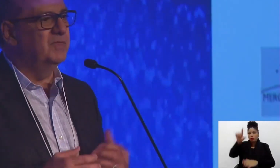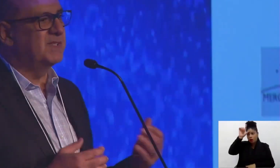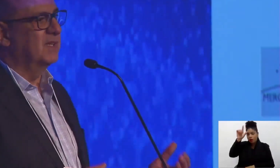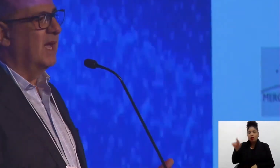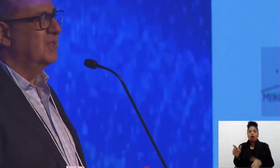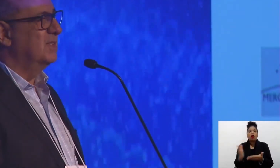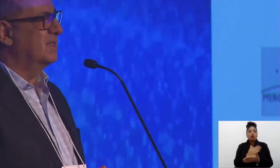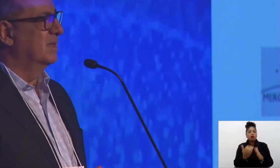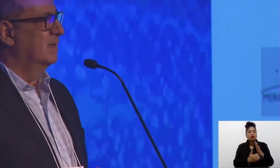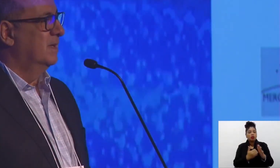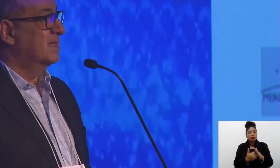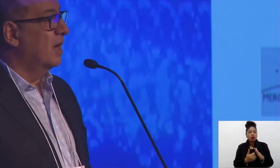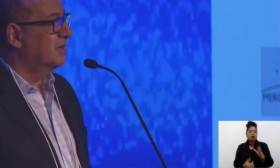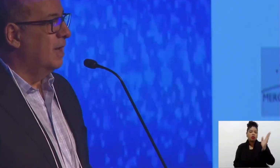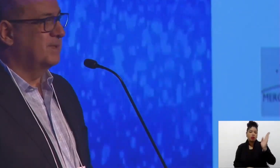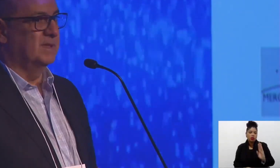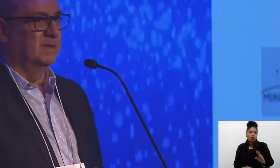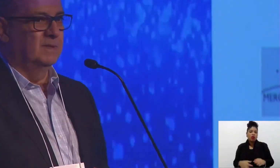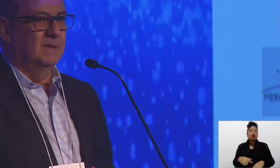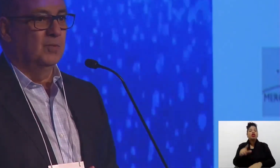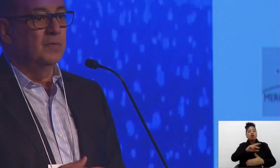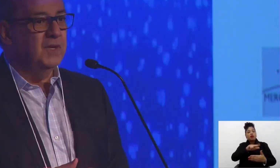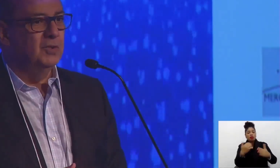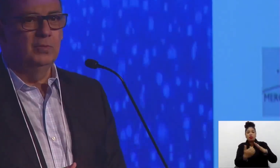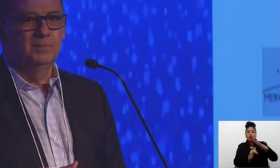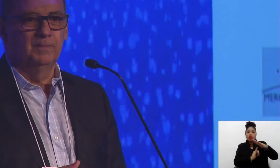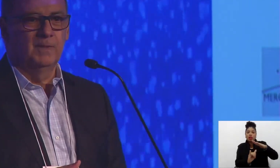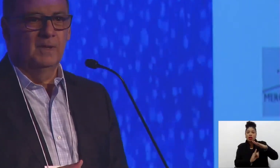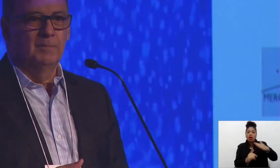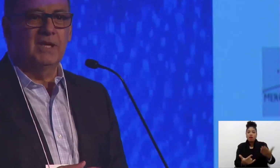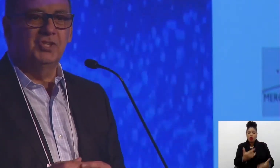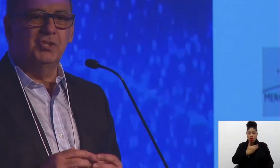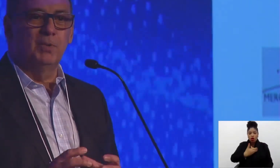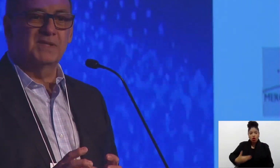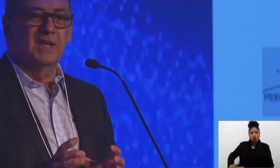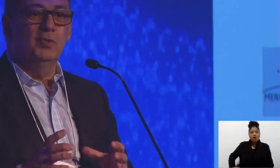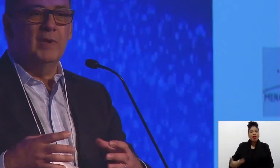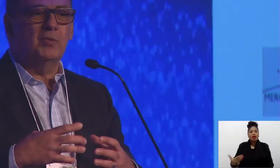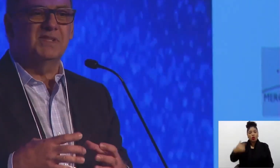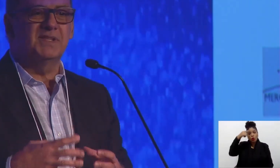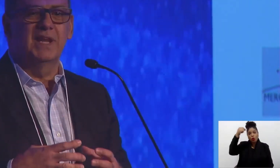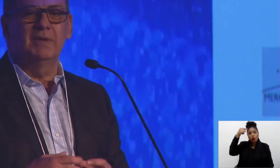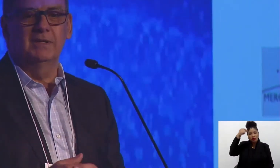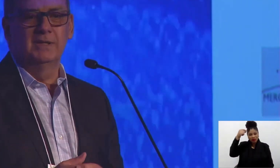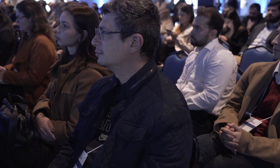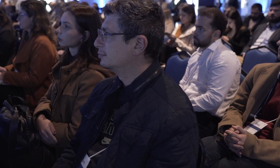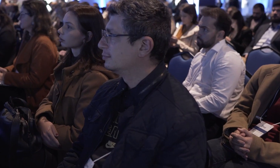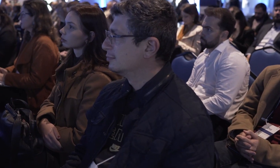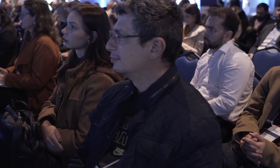brasileiras, universidades, startups, governo, para que a gente possa, num